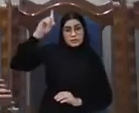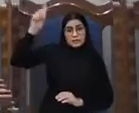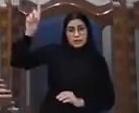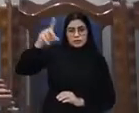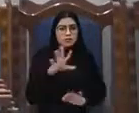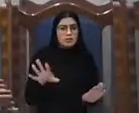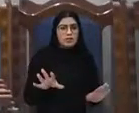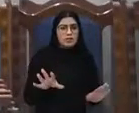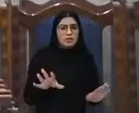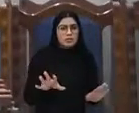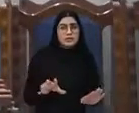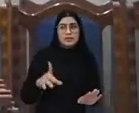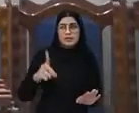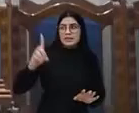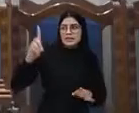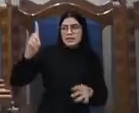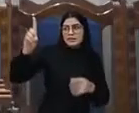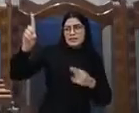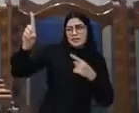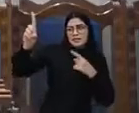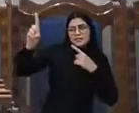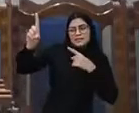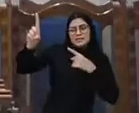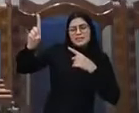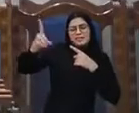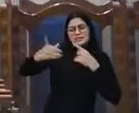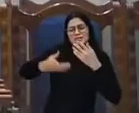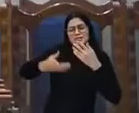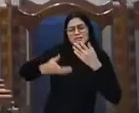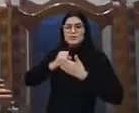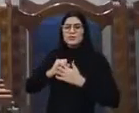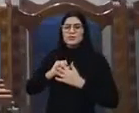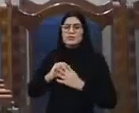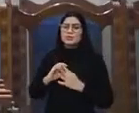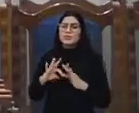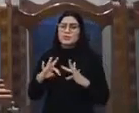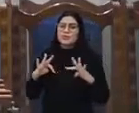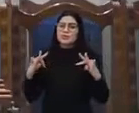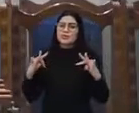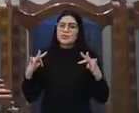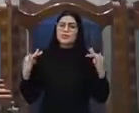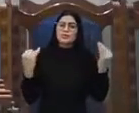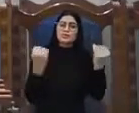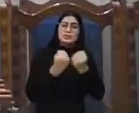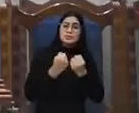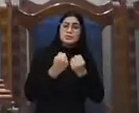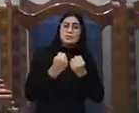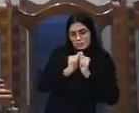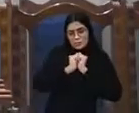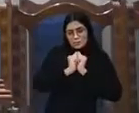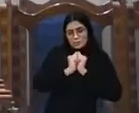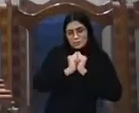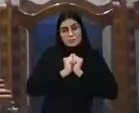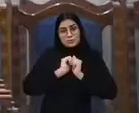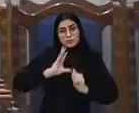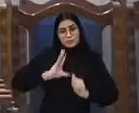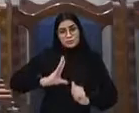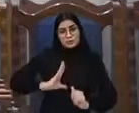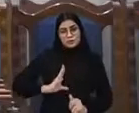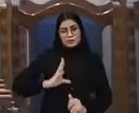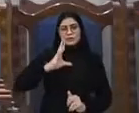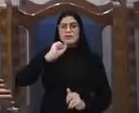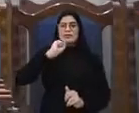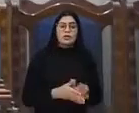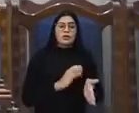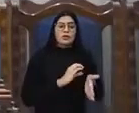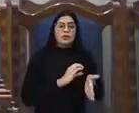Deus que eu adoro. Ele é Criador de todas as coisas, Ele é provedor de tudo, Ele é imanente, Ele é o Salvador.